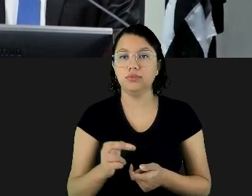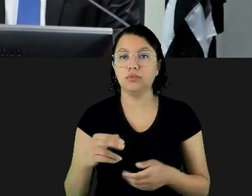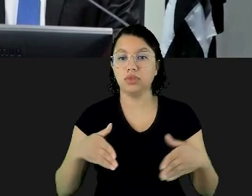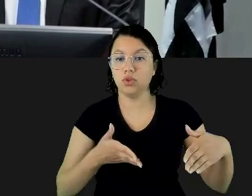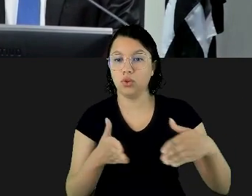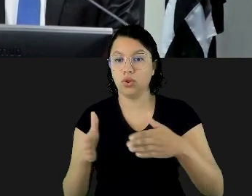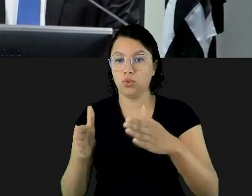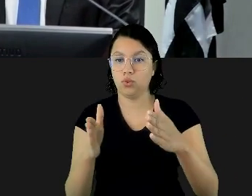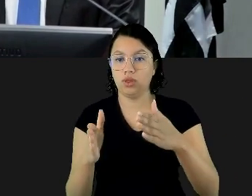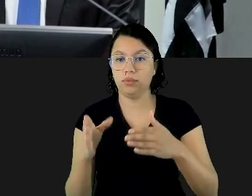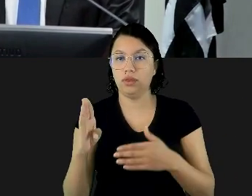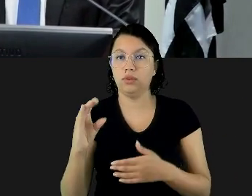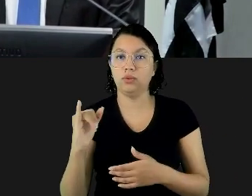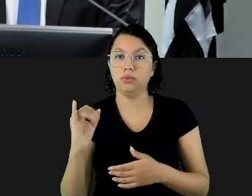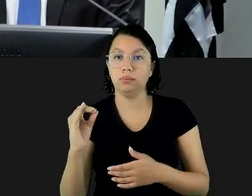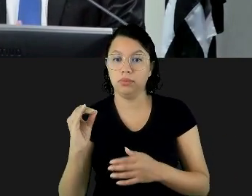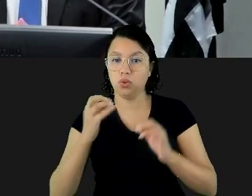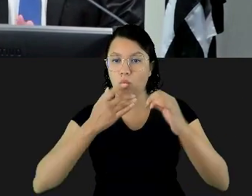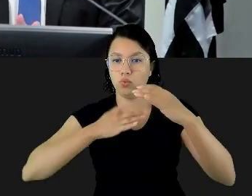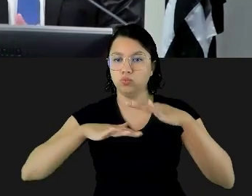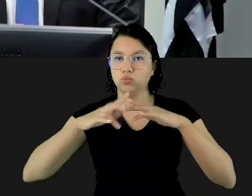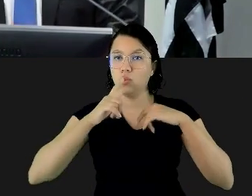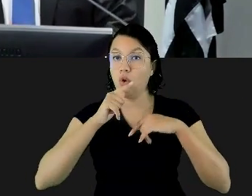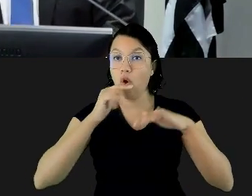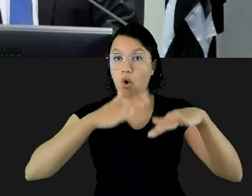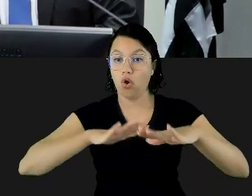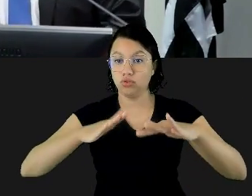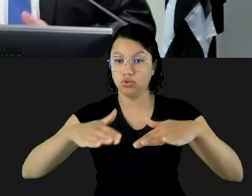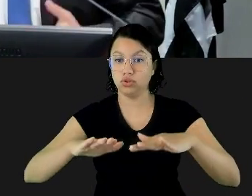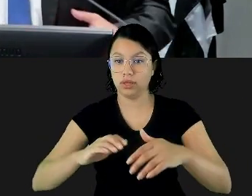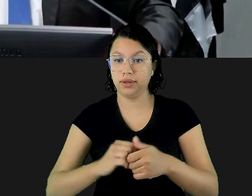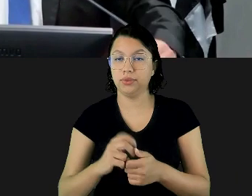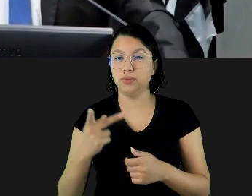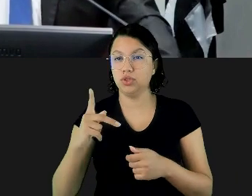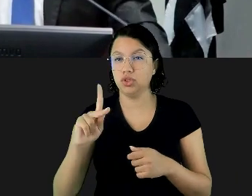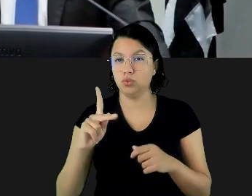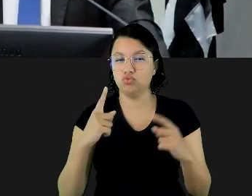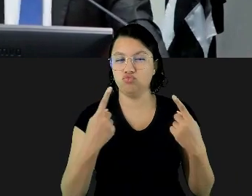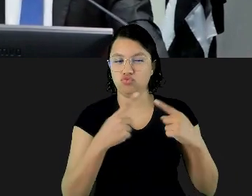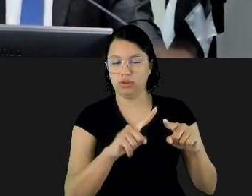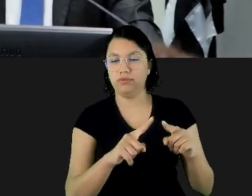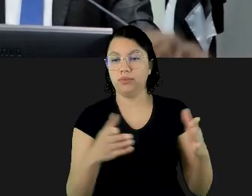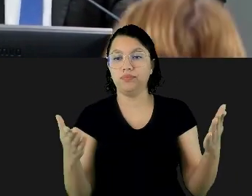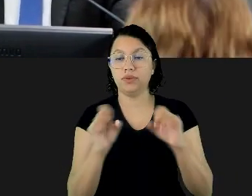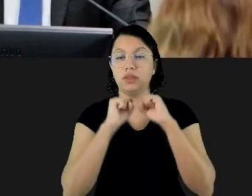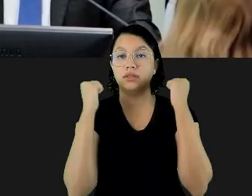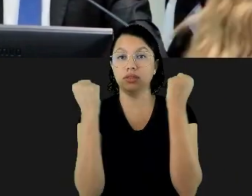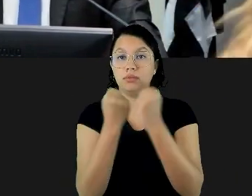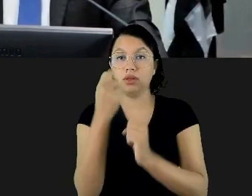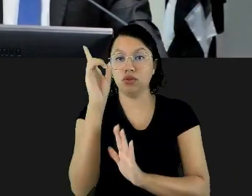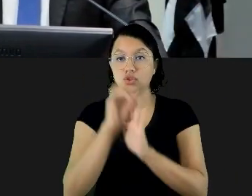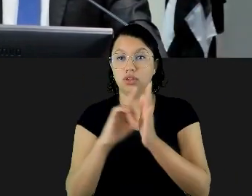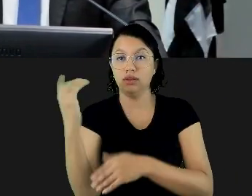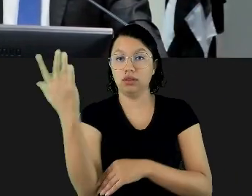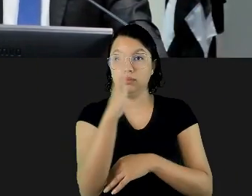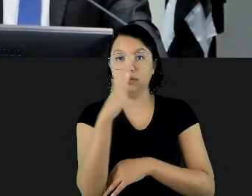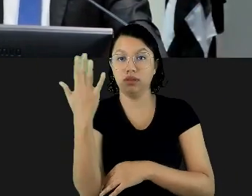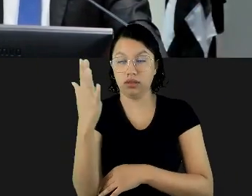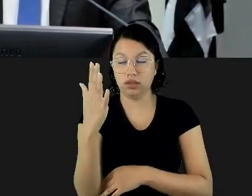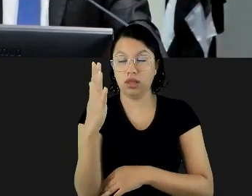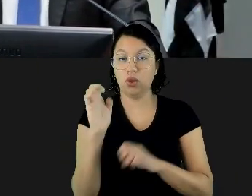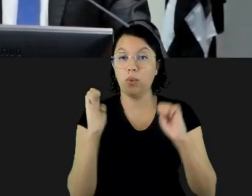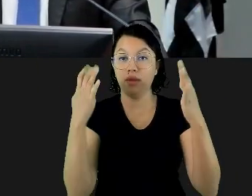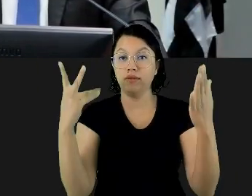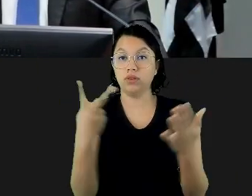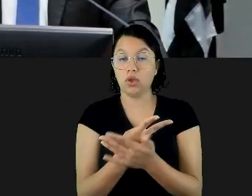desafios. Nesse seminário de Direito Ambiental, evento promovido pela Escola de Magistrado do